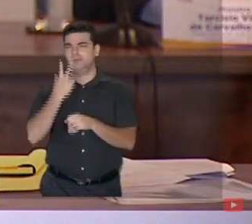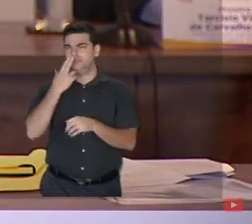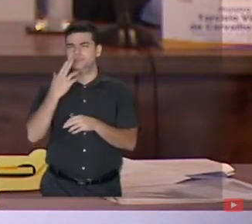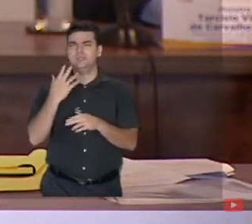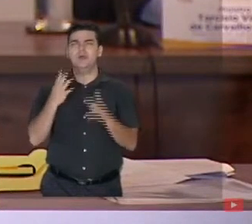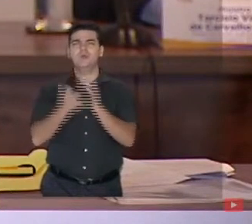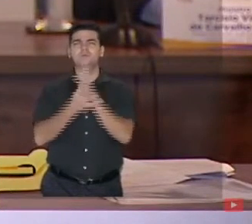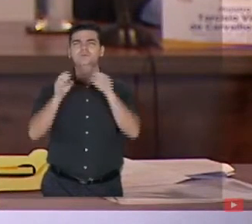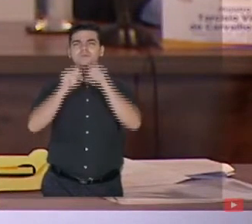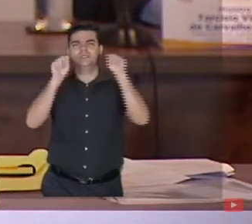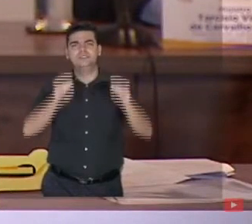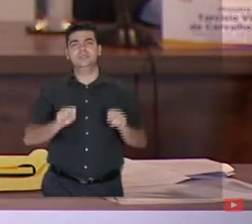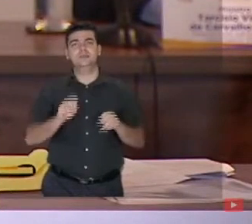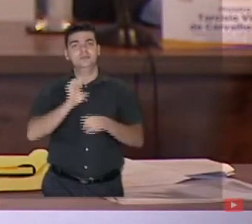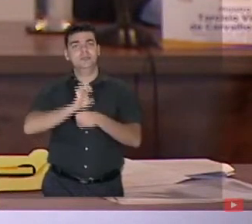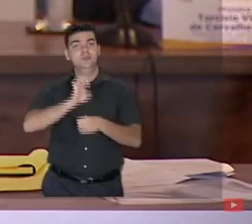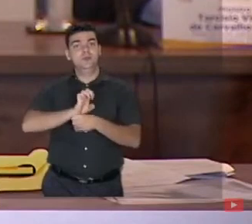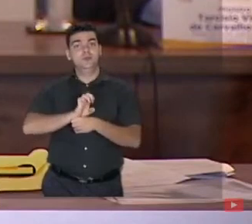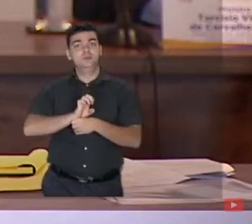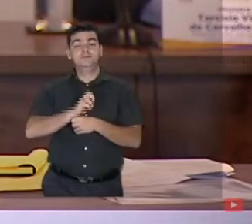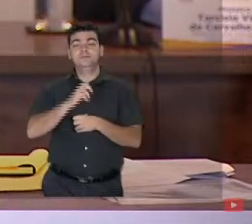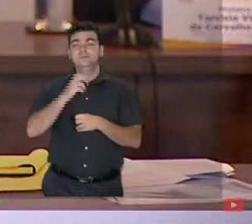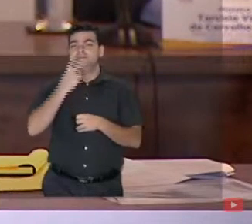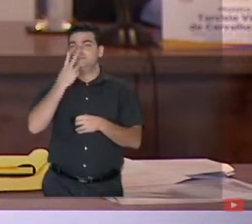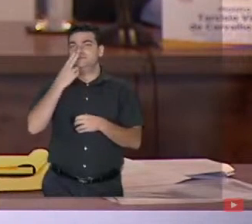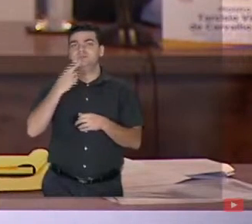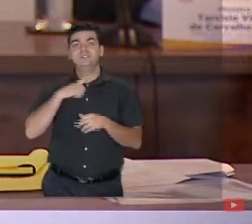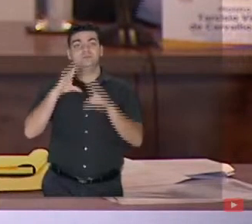sistemas estaduais foram desabilitados para fins de